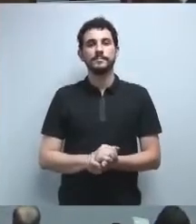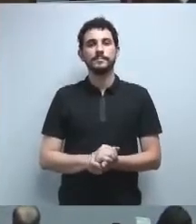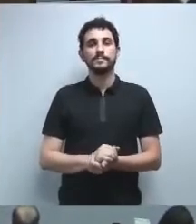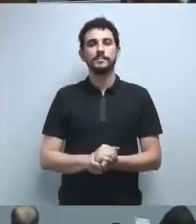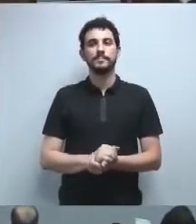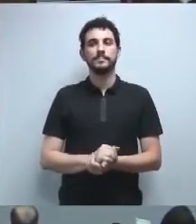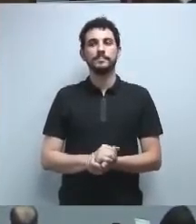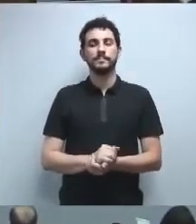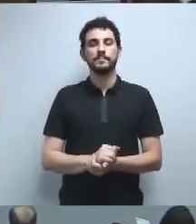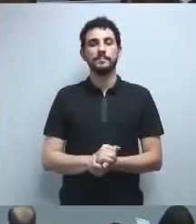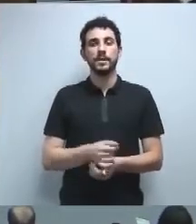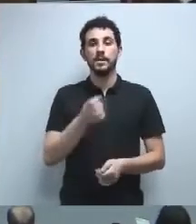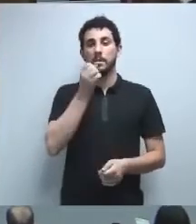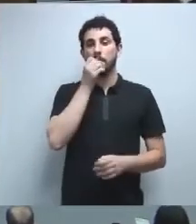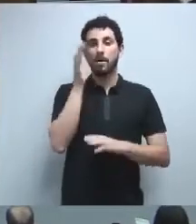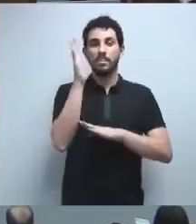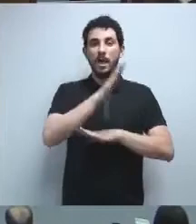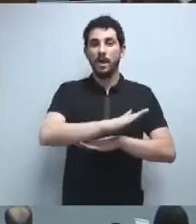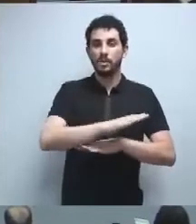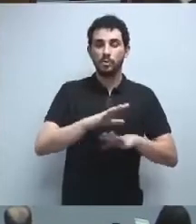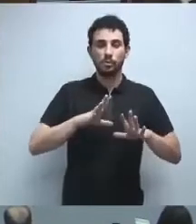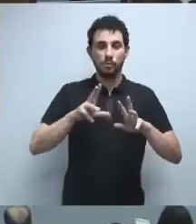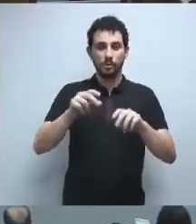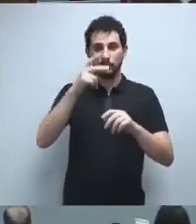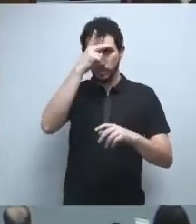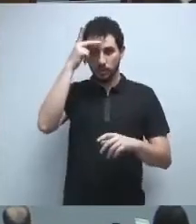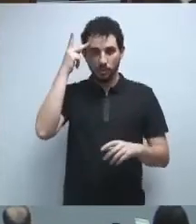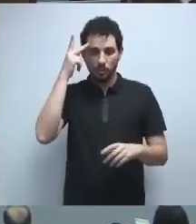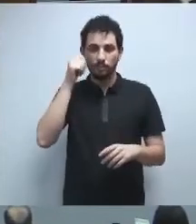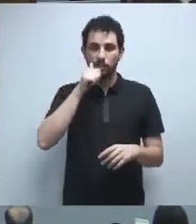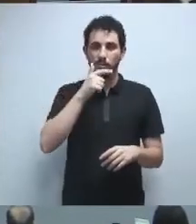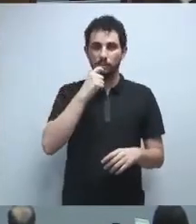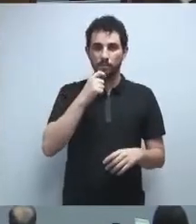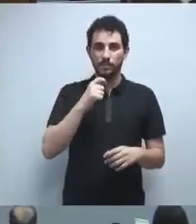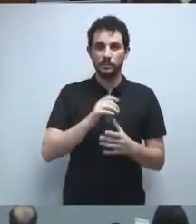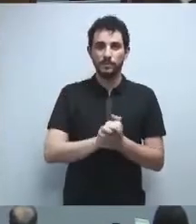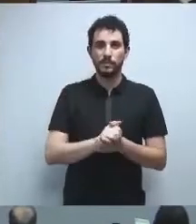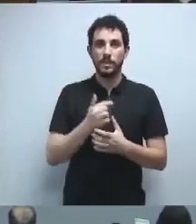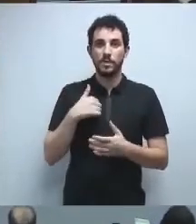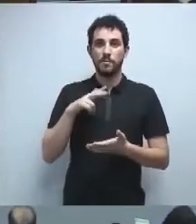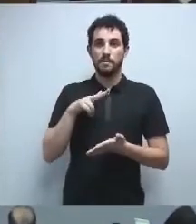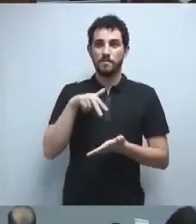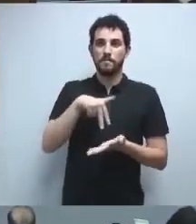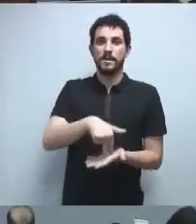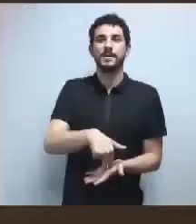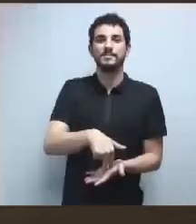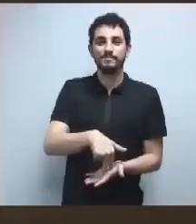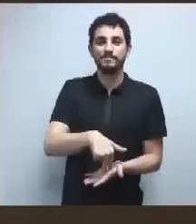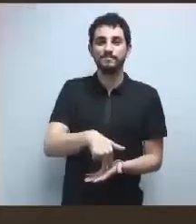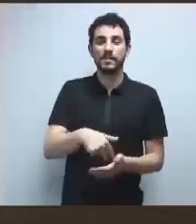boa tarde a todos ea todas em falar de pé porque